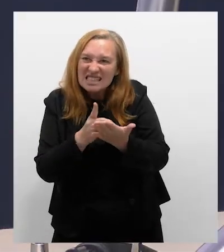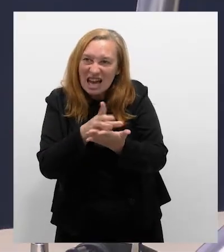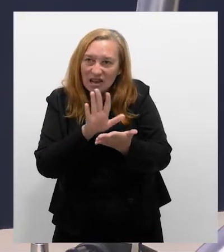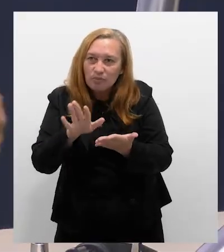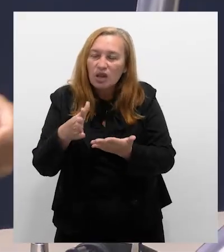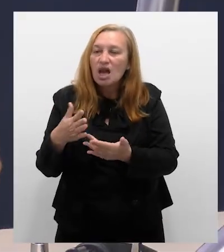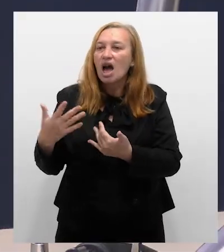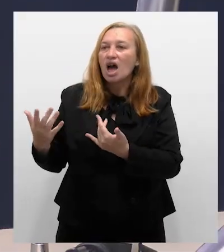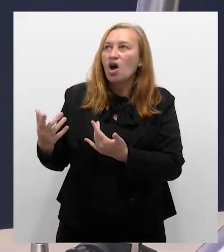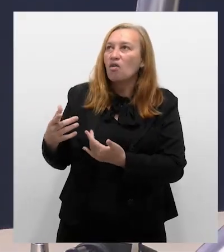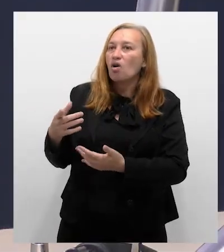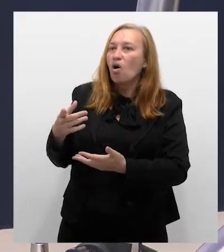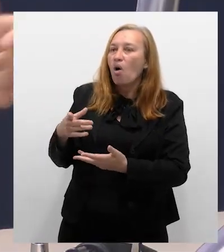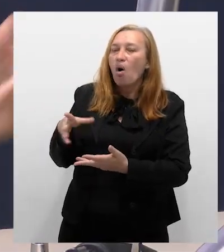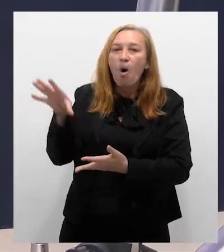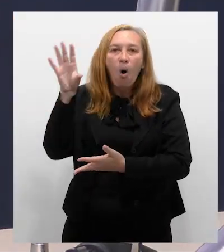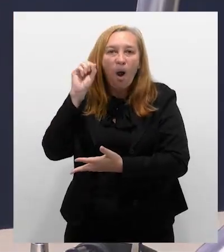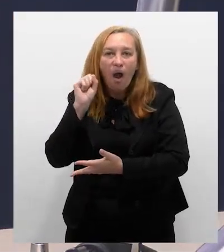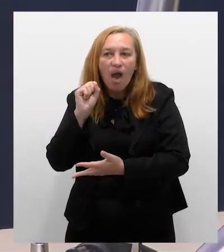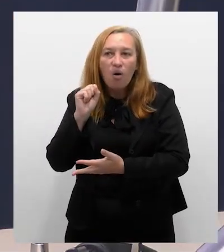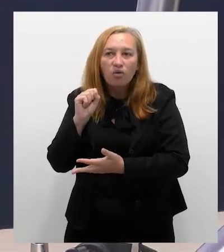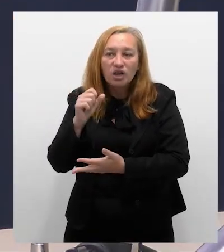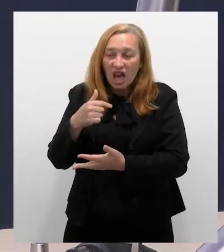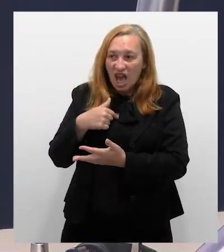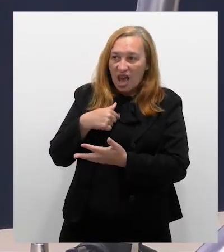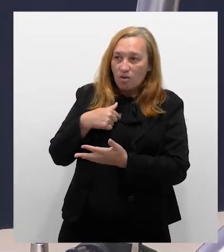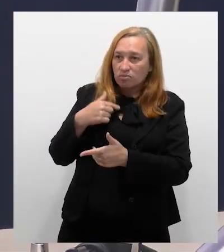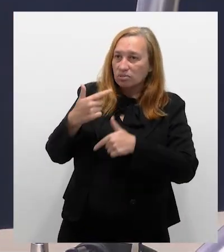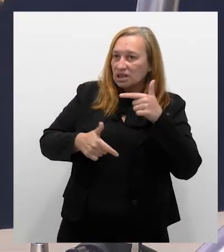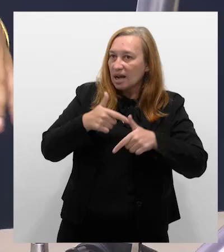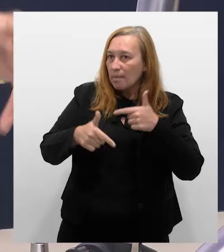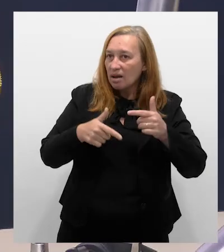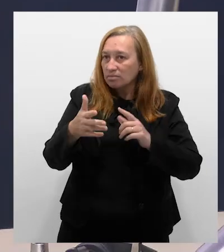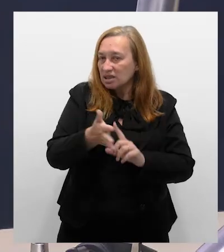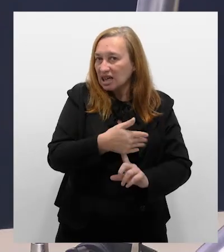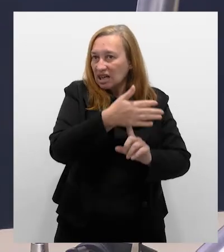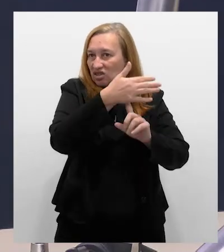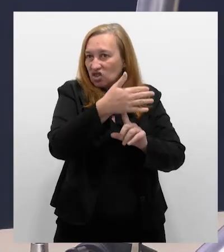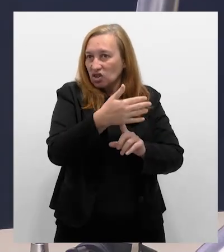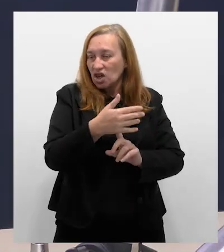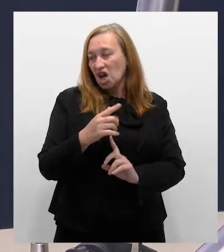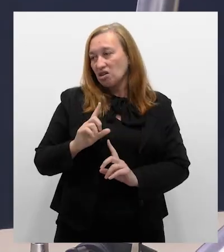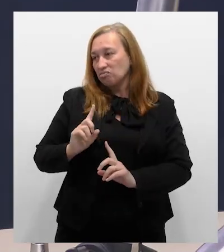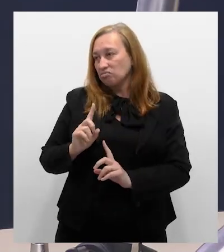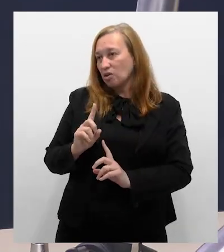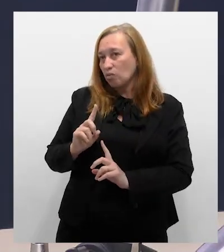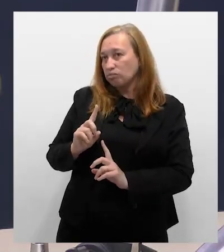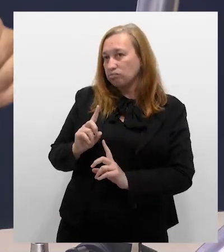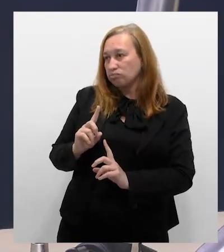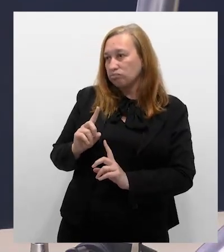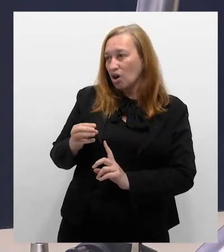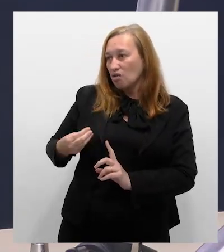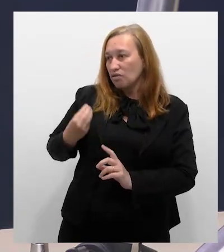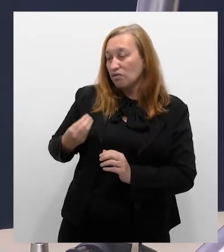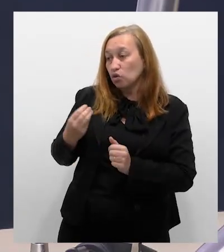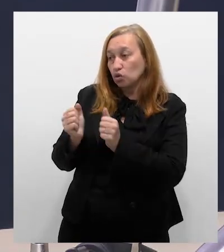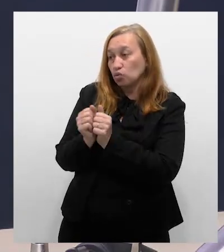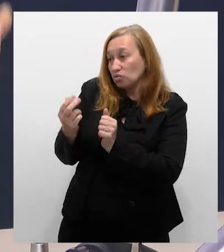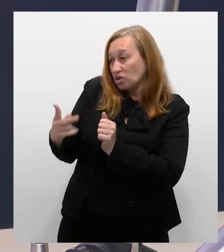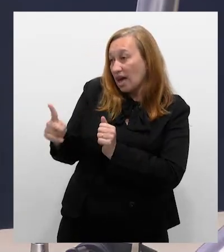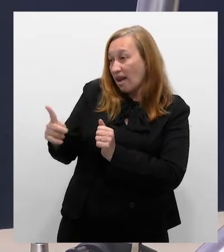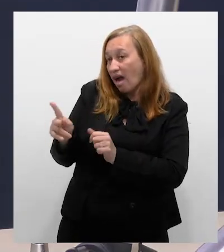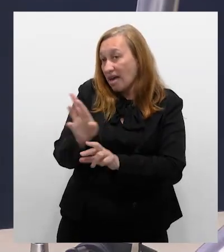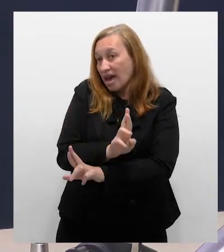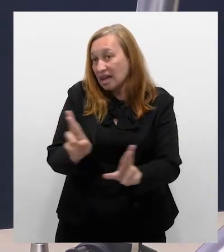Então, como essas pessoas vão escutar eu, que trabalho em tecnologia, que não tenho, assim, vamos dizer que não convivo no mesmo espaço que ela,